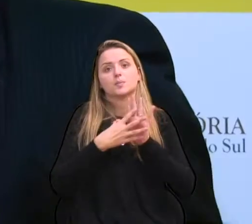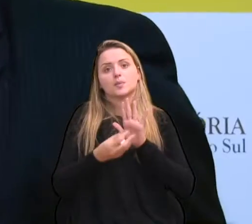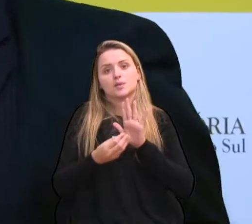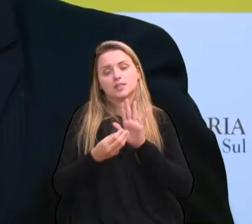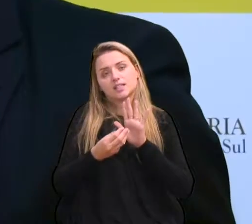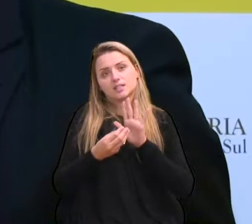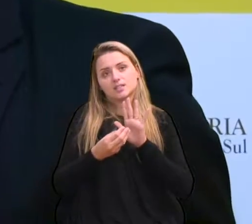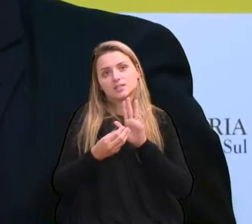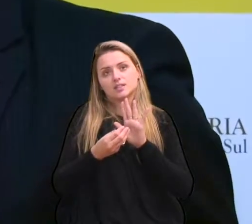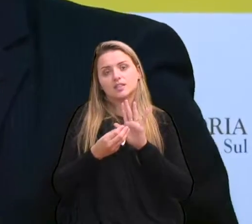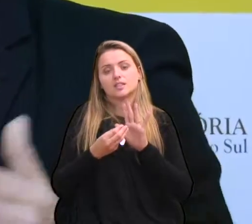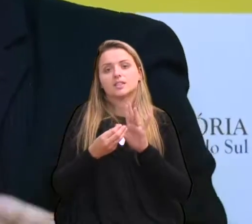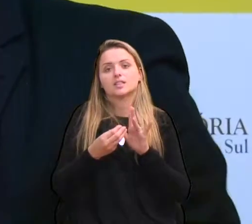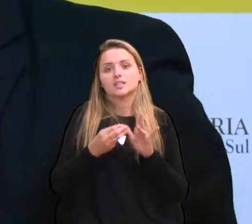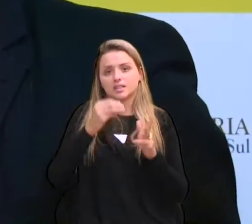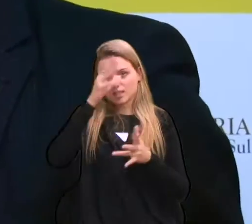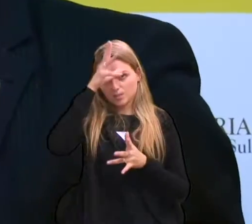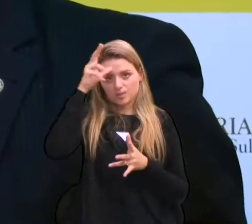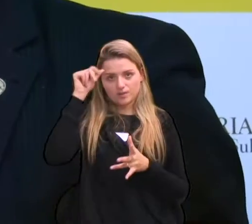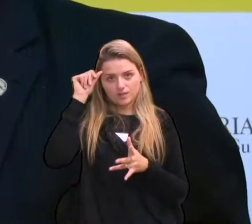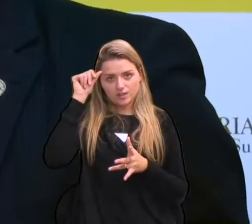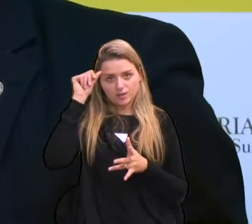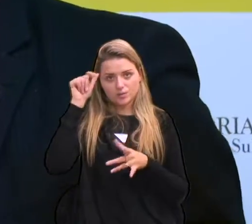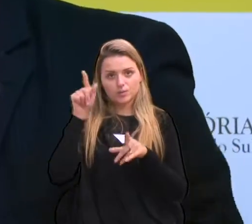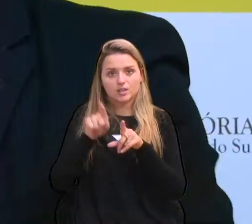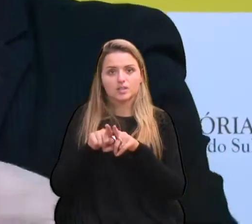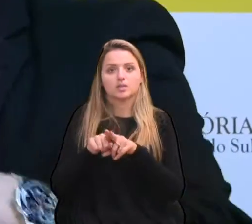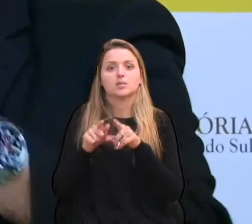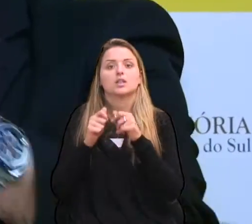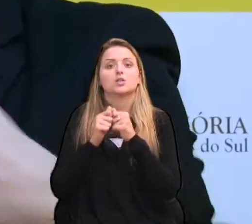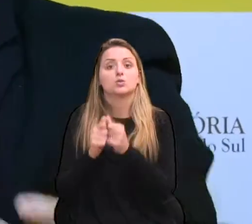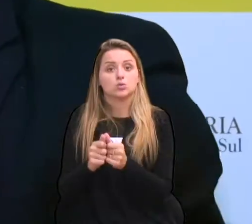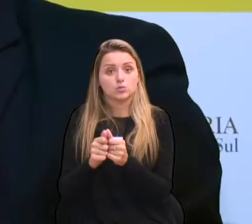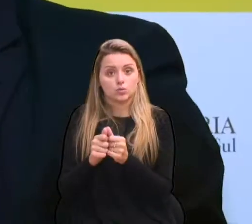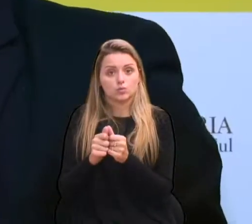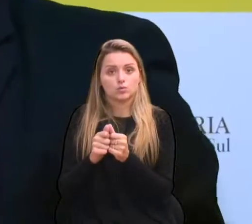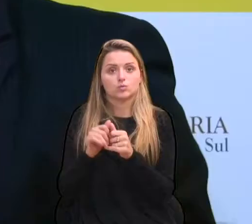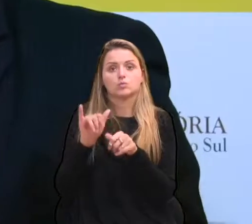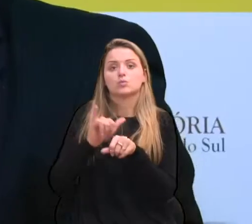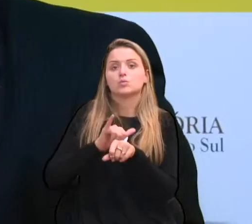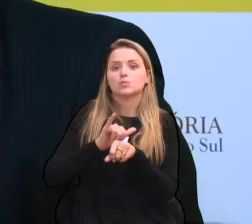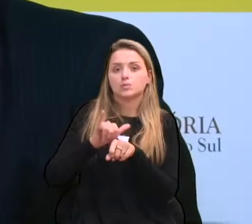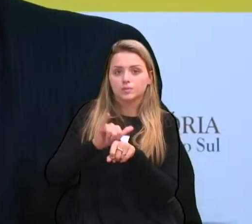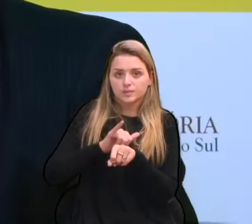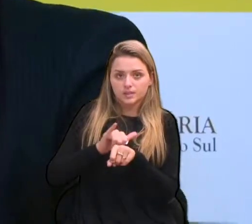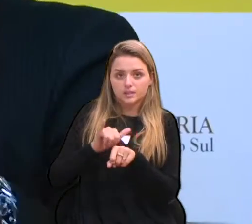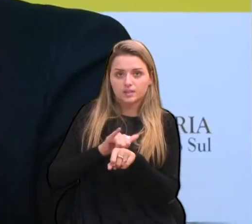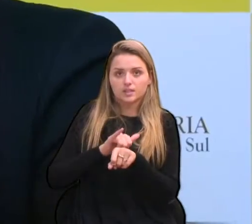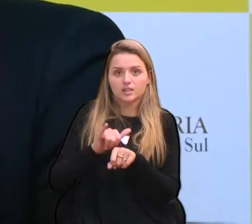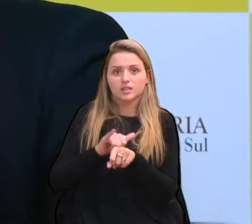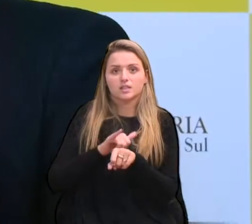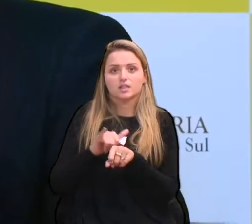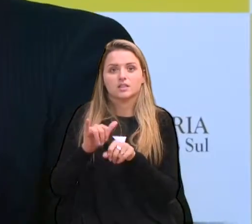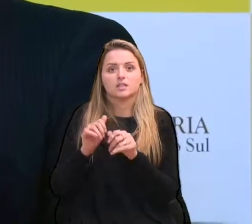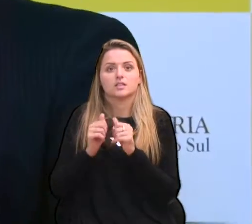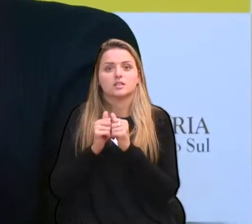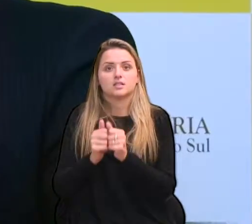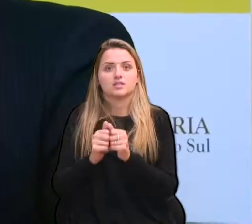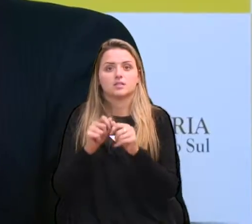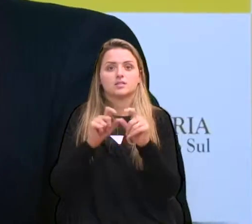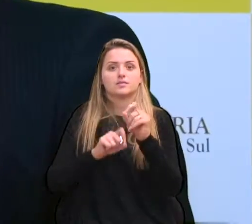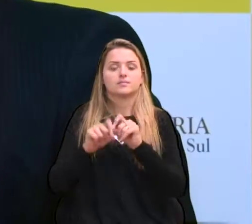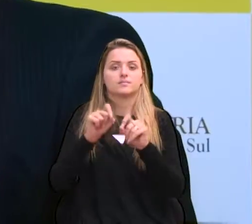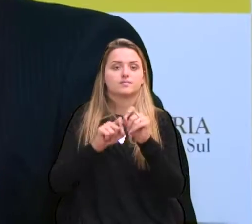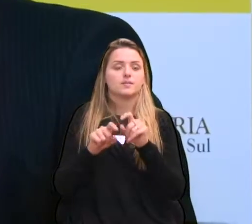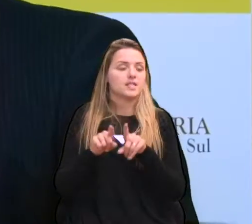o Poder Legislativo não está passando ao largo dessa situação, está articulando com todos os setores, mais uma vez, para